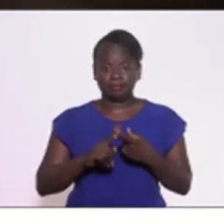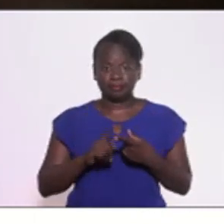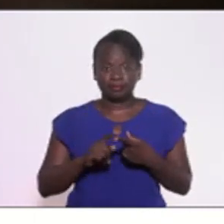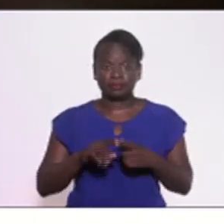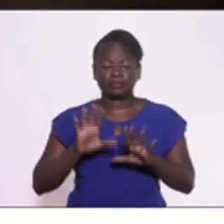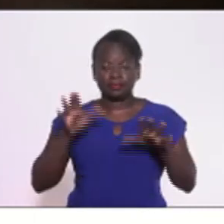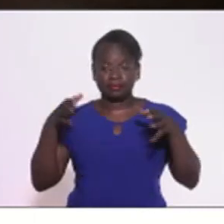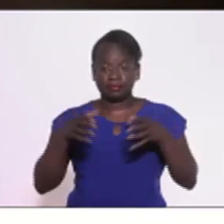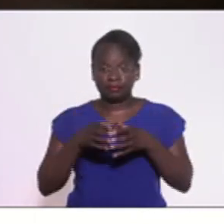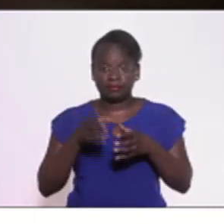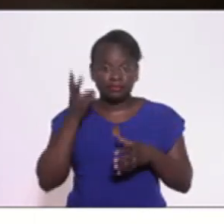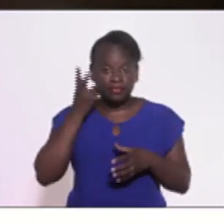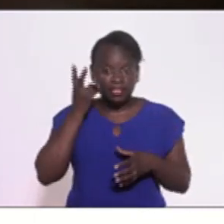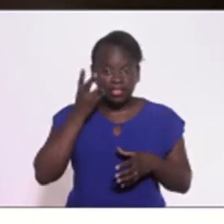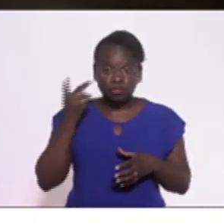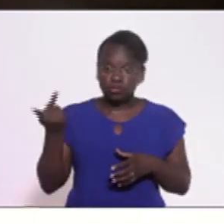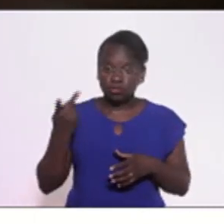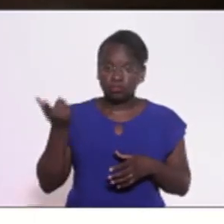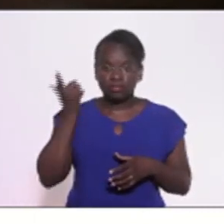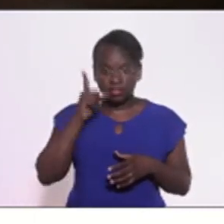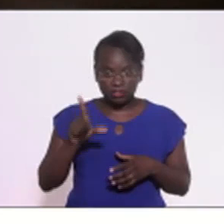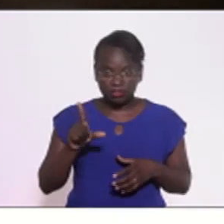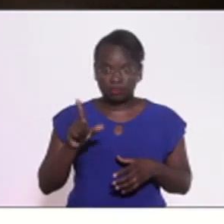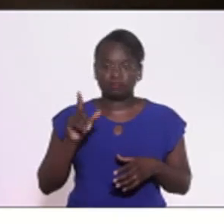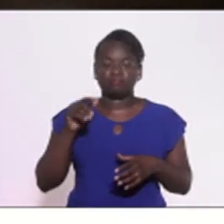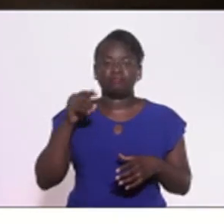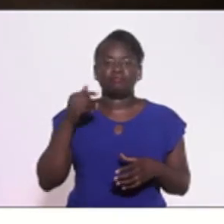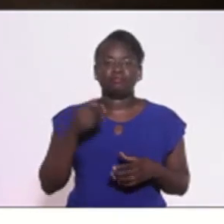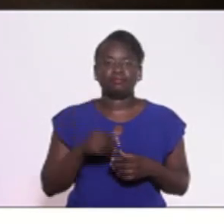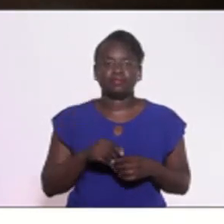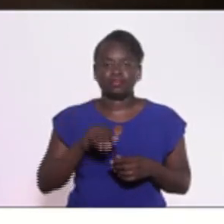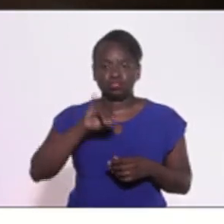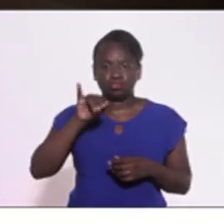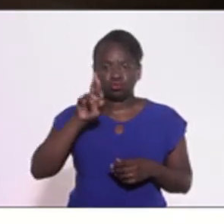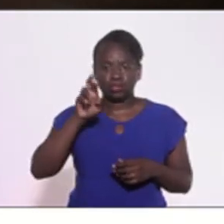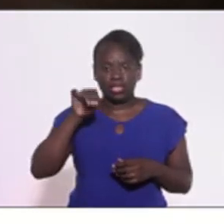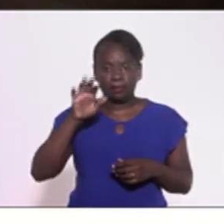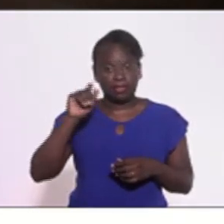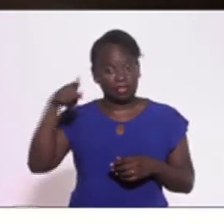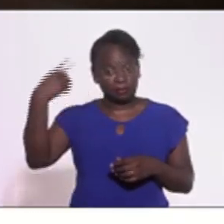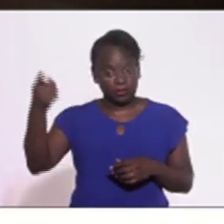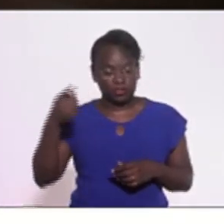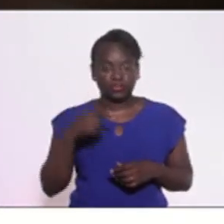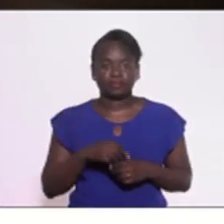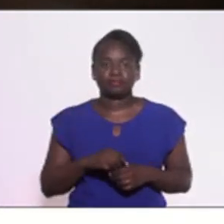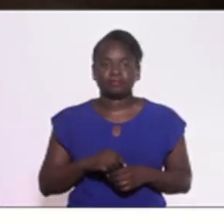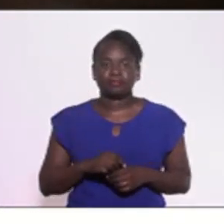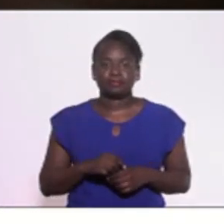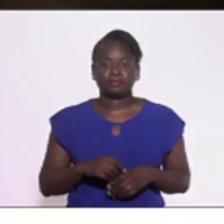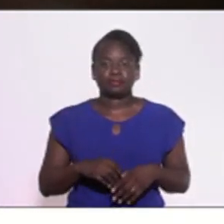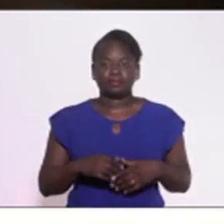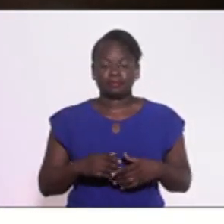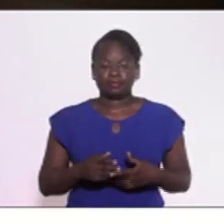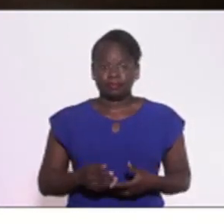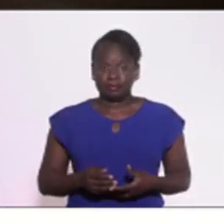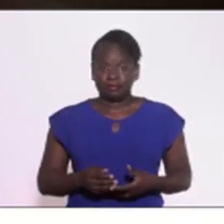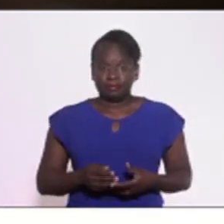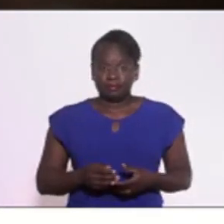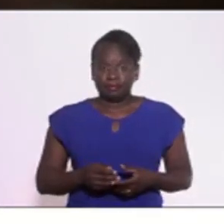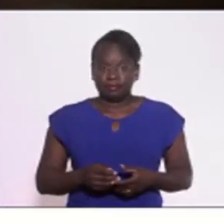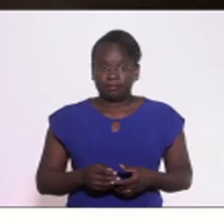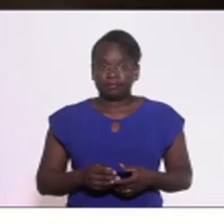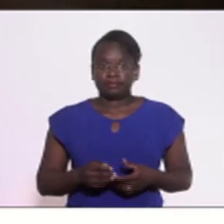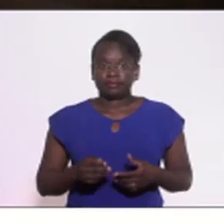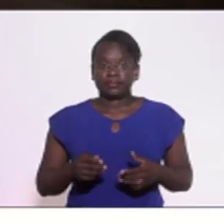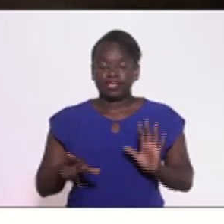Câmara Municipal, quando nos elegemos vereadores, Jurema ainda não estava, veio depois, né? E